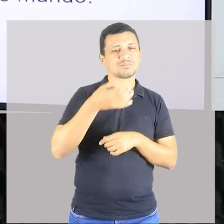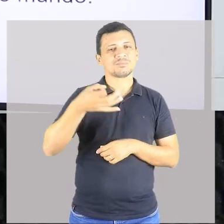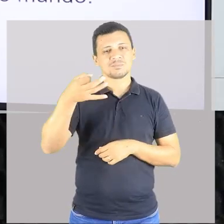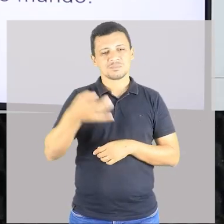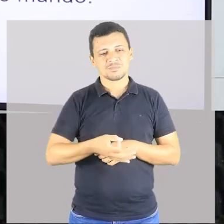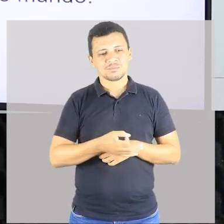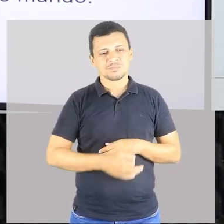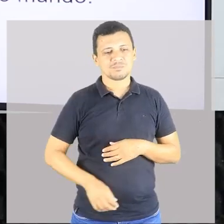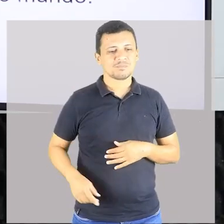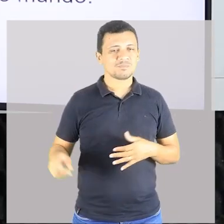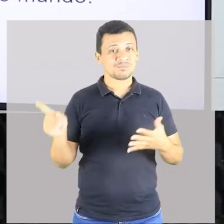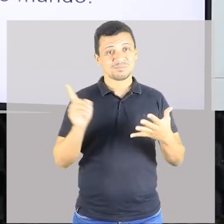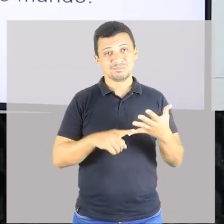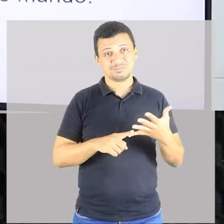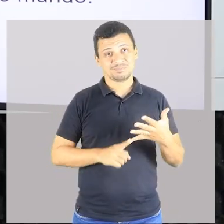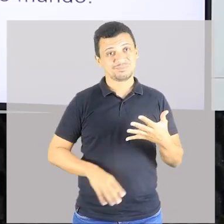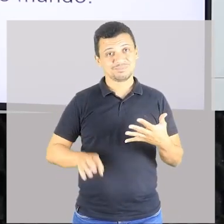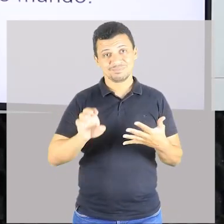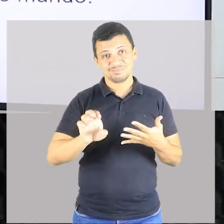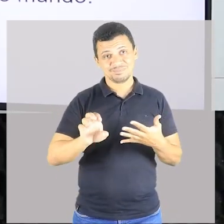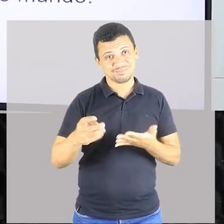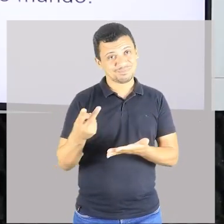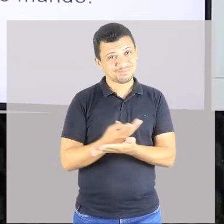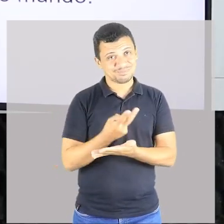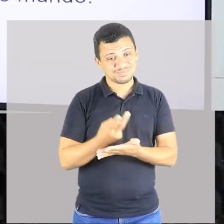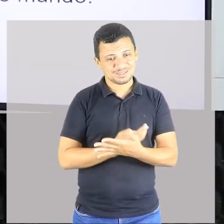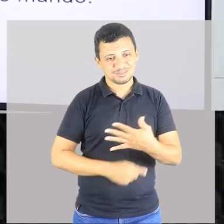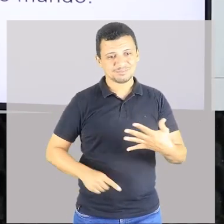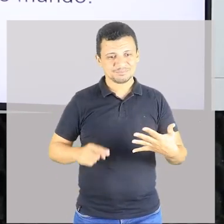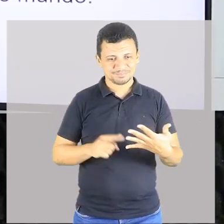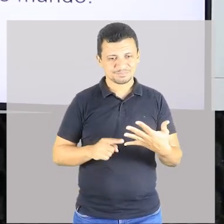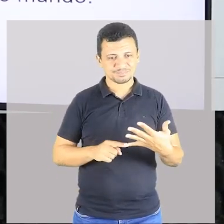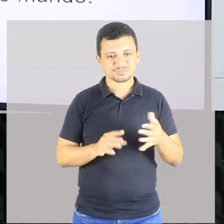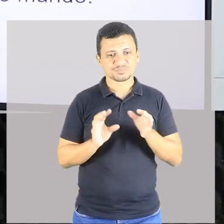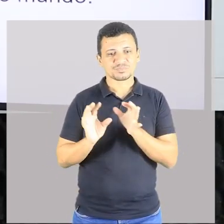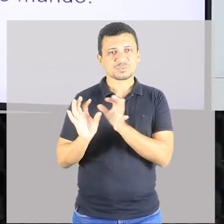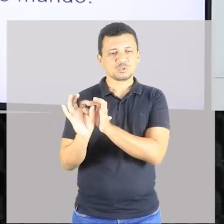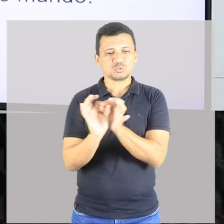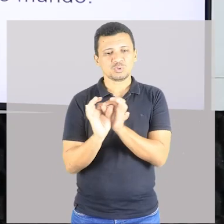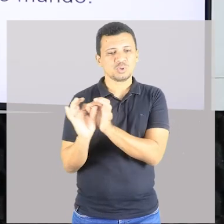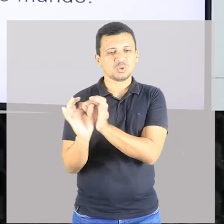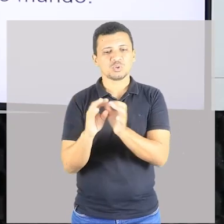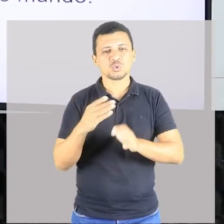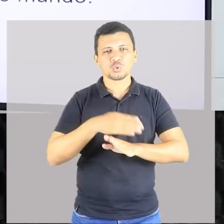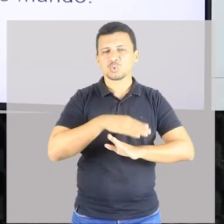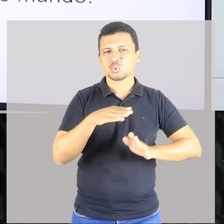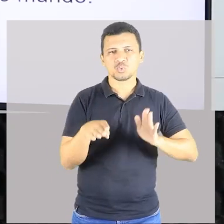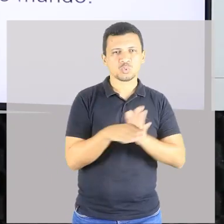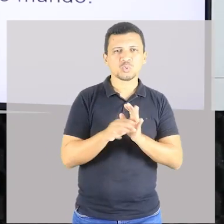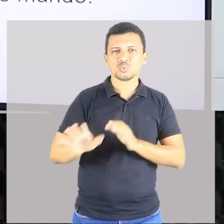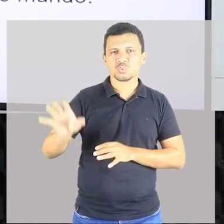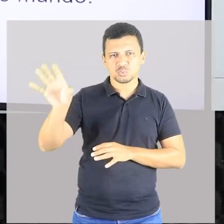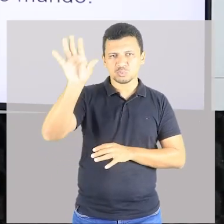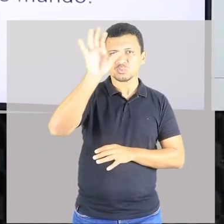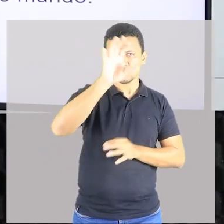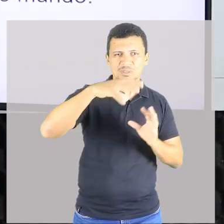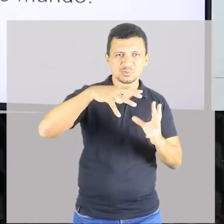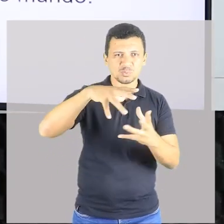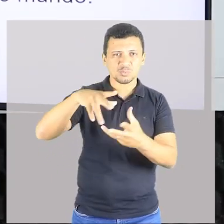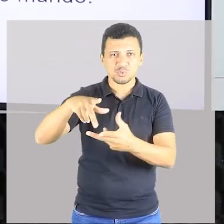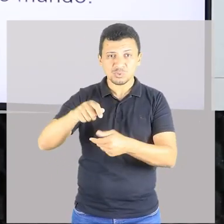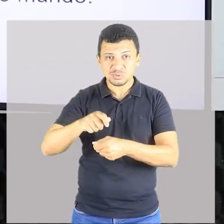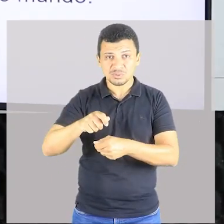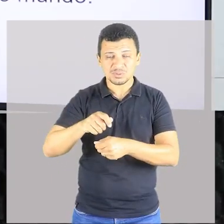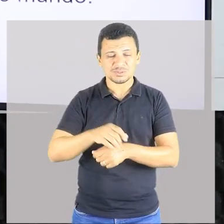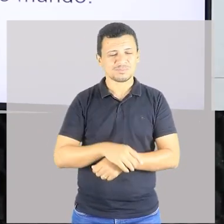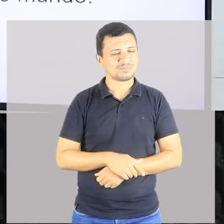nosso gabarito. Por exclusão é a letra E, né? É característica da globalização a uniformização de todas as paisagens do mundo? Aí não, né, gente?